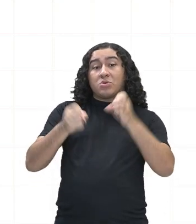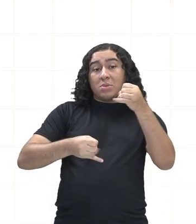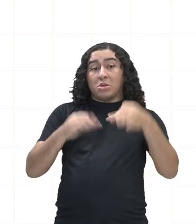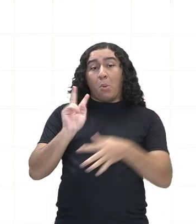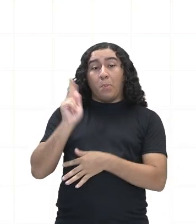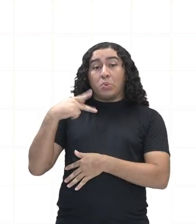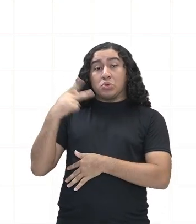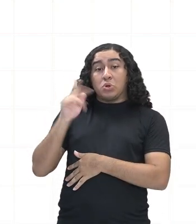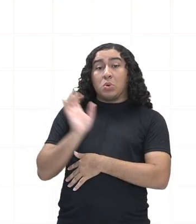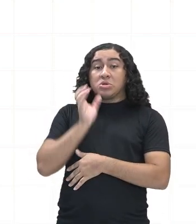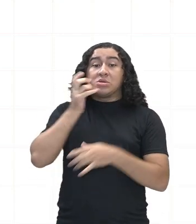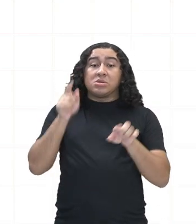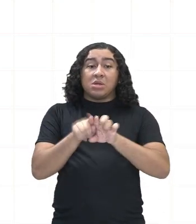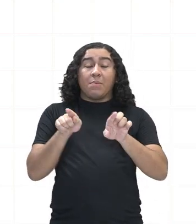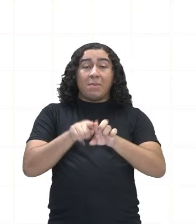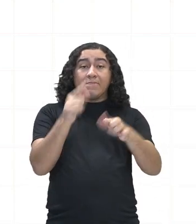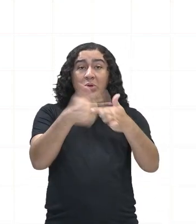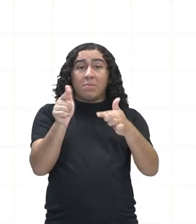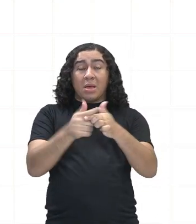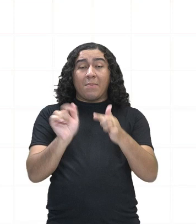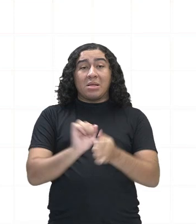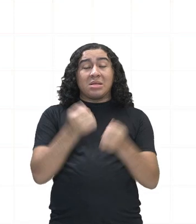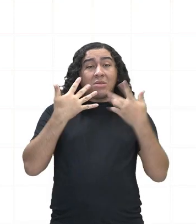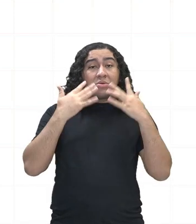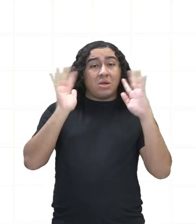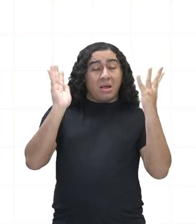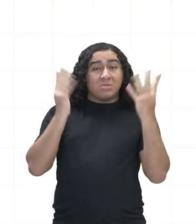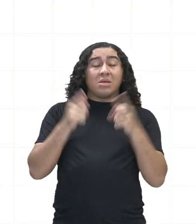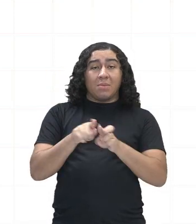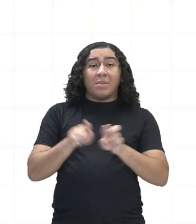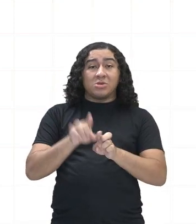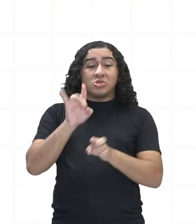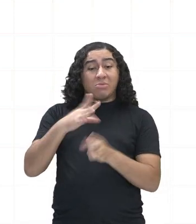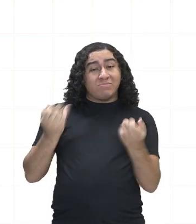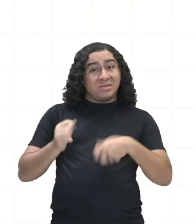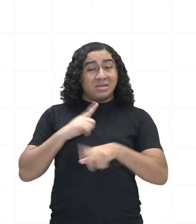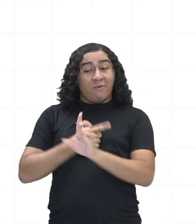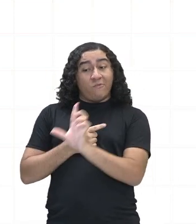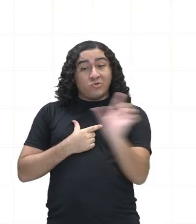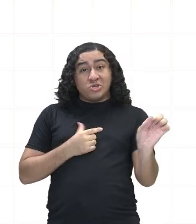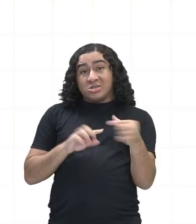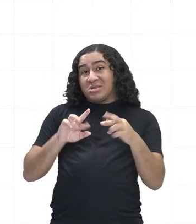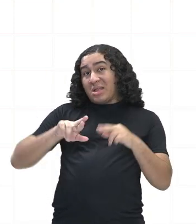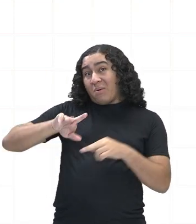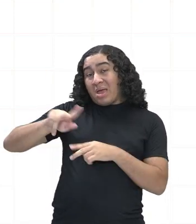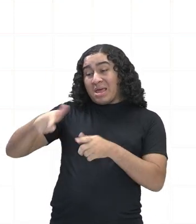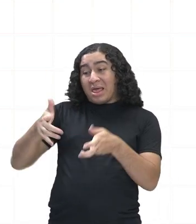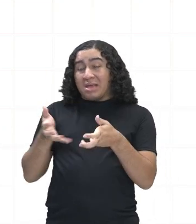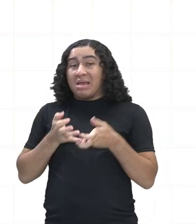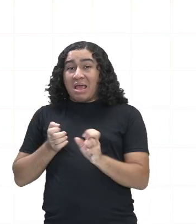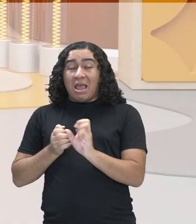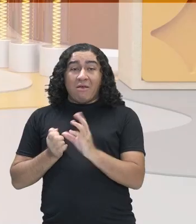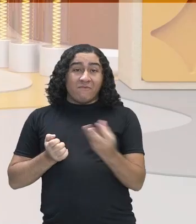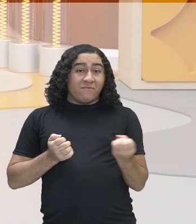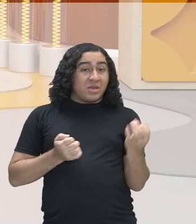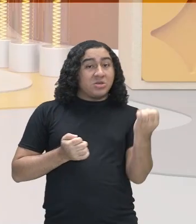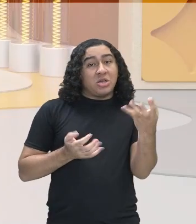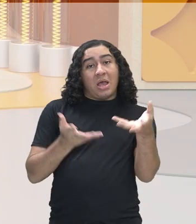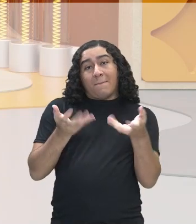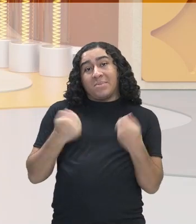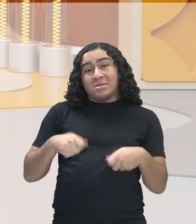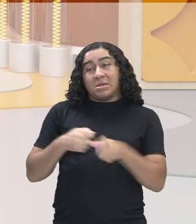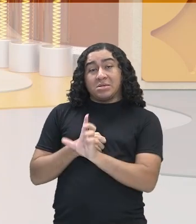acontecem, ou mesmo catástrofes naturais, refugiados, né? A pessoa tem que sair de lá. Não é que ela quer, ela tem que sair de lá para